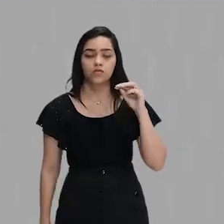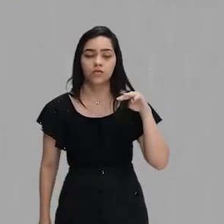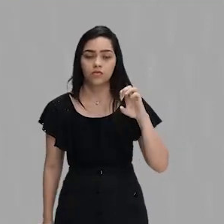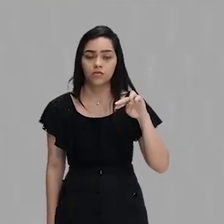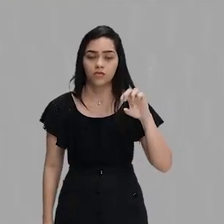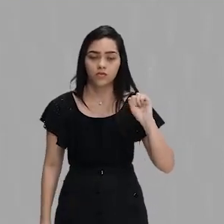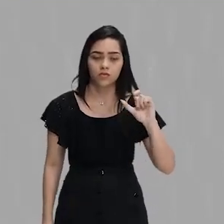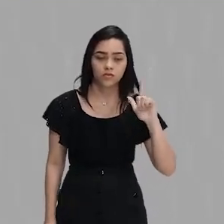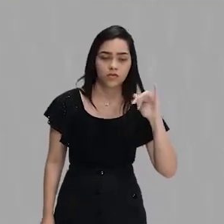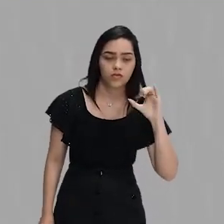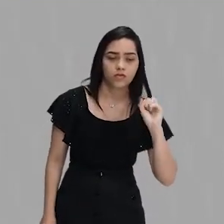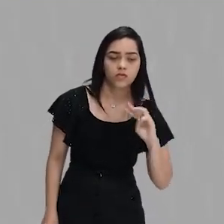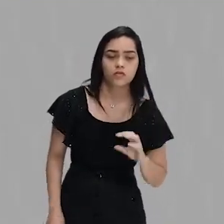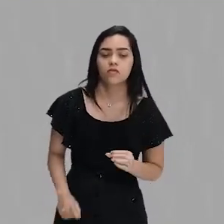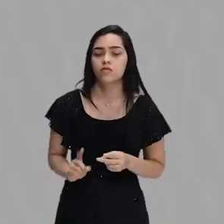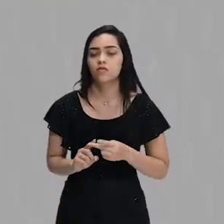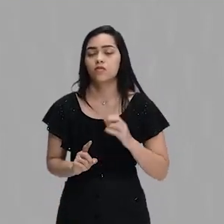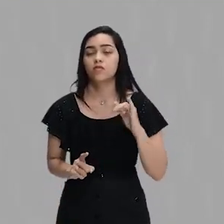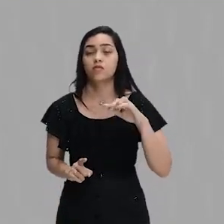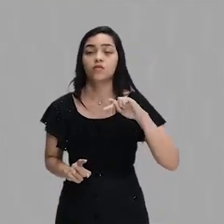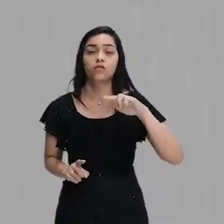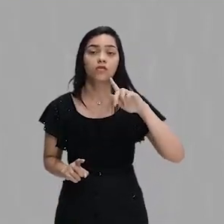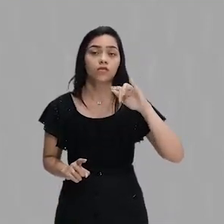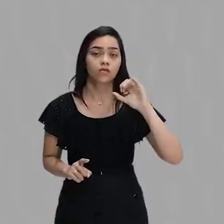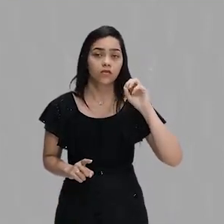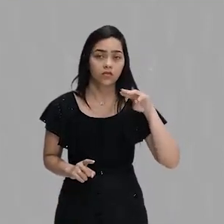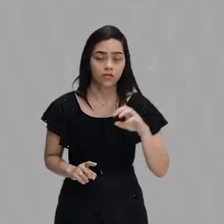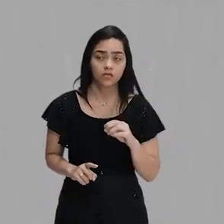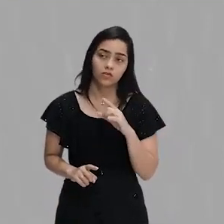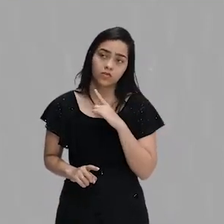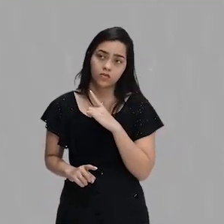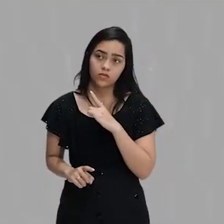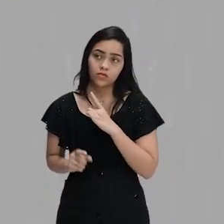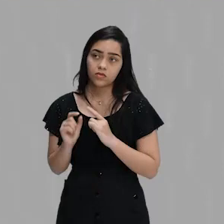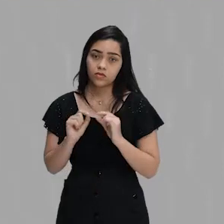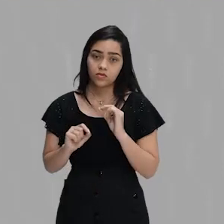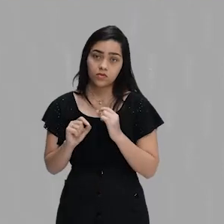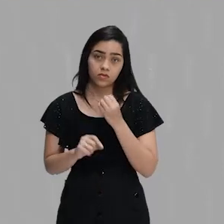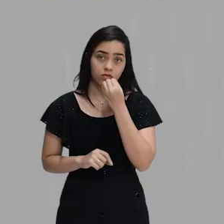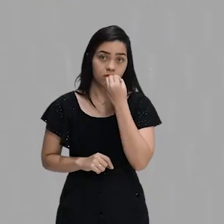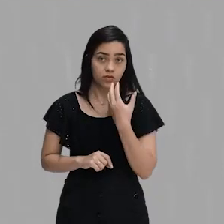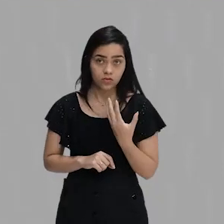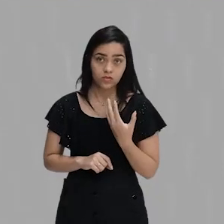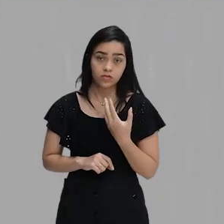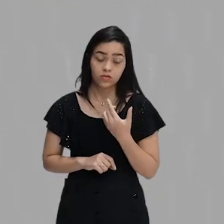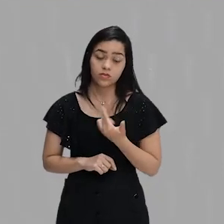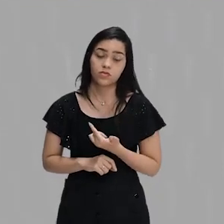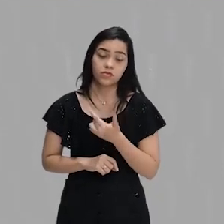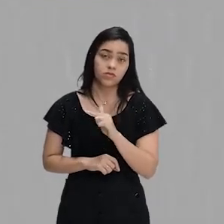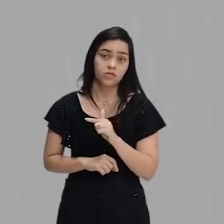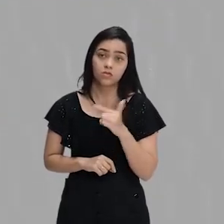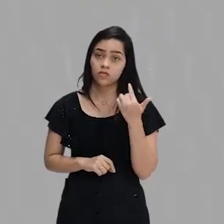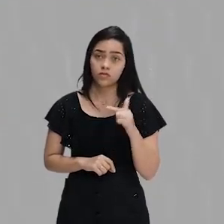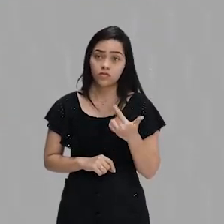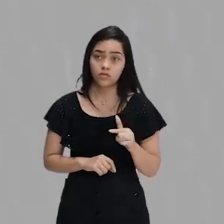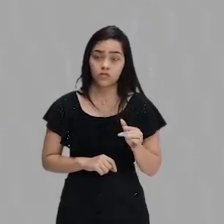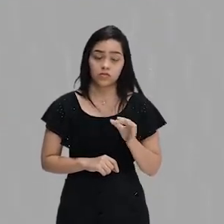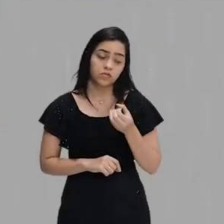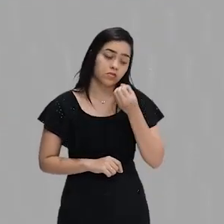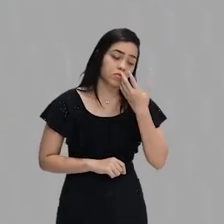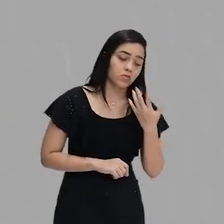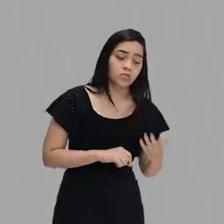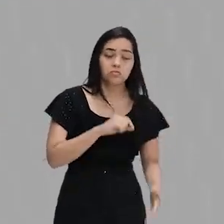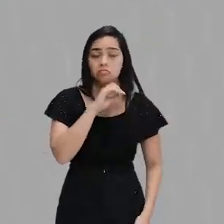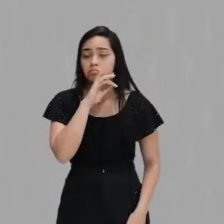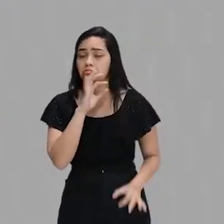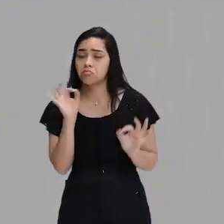comensalismo, né, no inquilinismo, um indivíduo está sendo beneficiado e o outro não está sendo nem